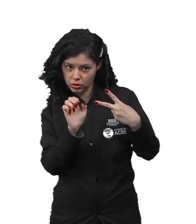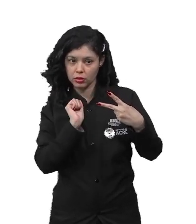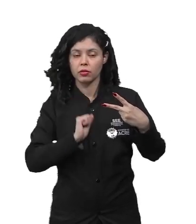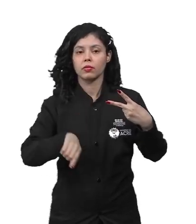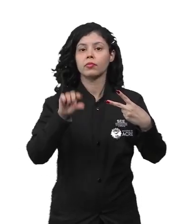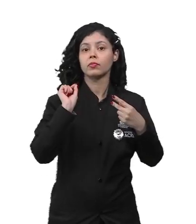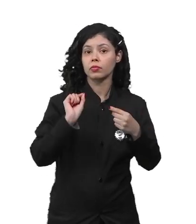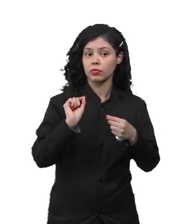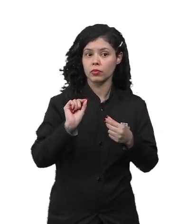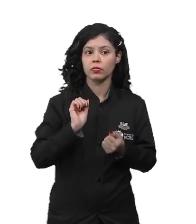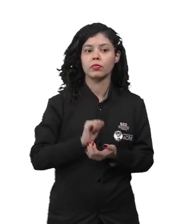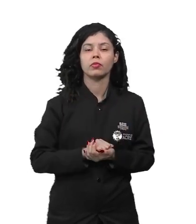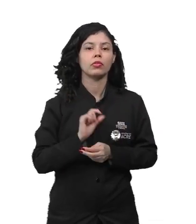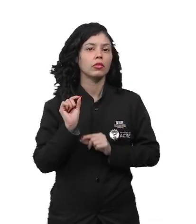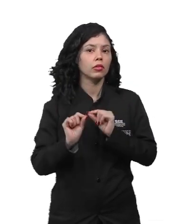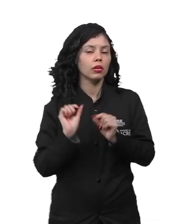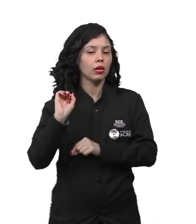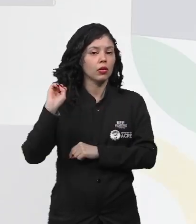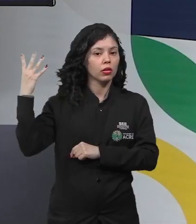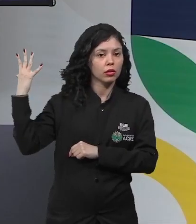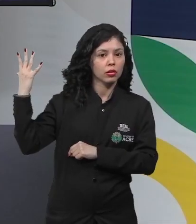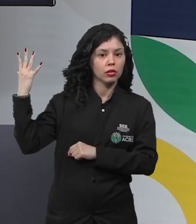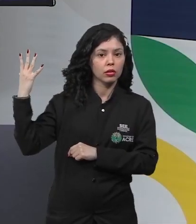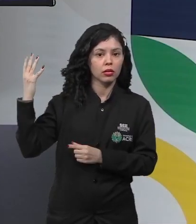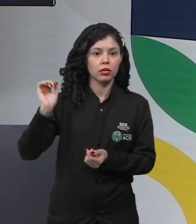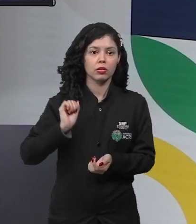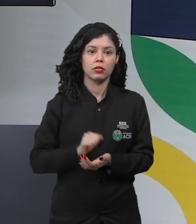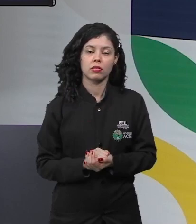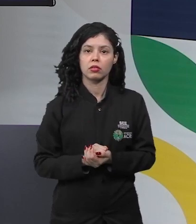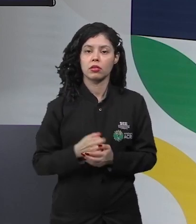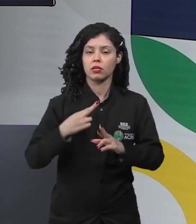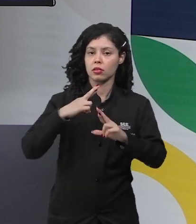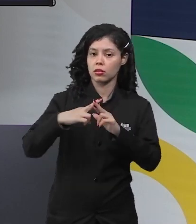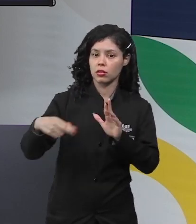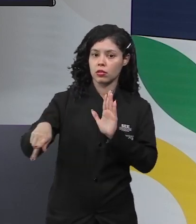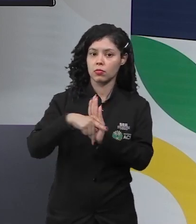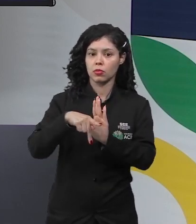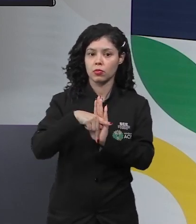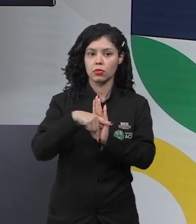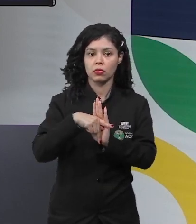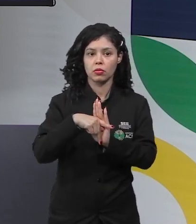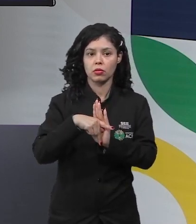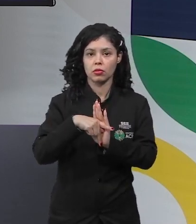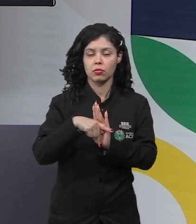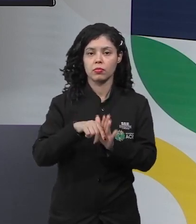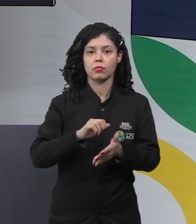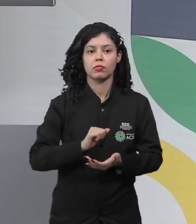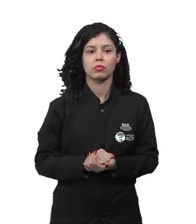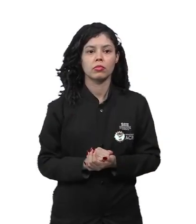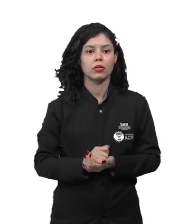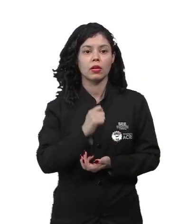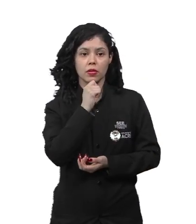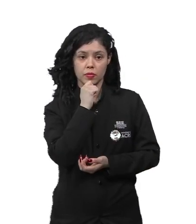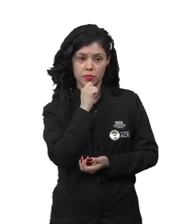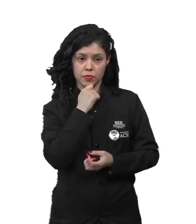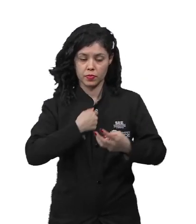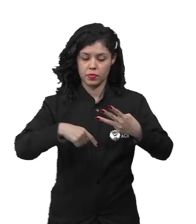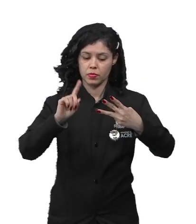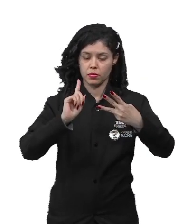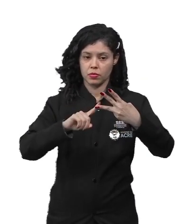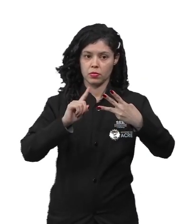acidogênese, pessoal. Aqui vai acontecer a reciclagem desses resíduos orgânicos. E a terceira